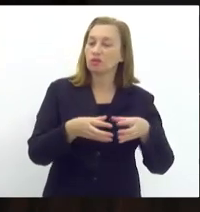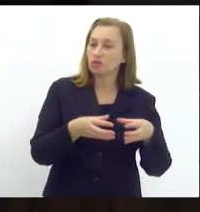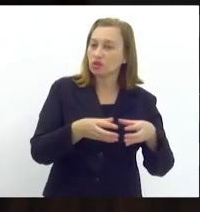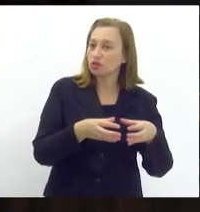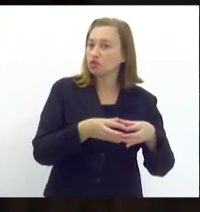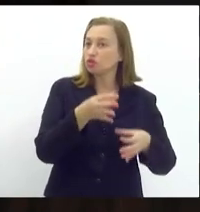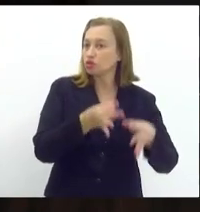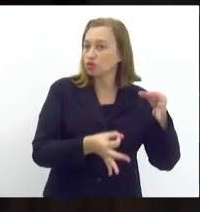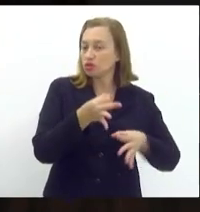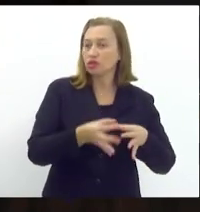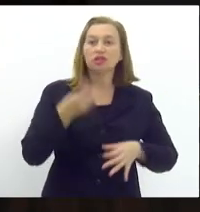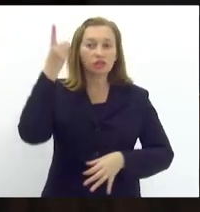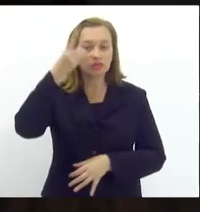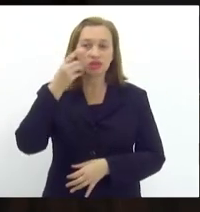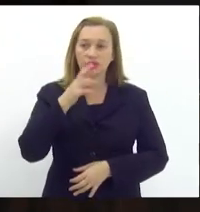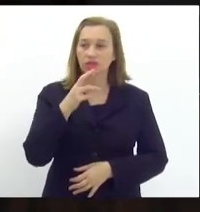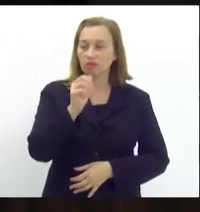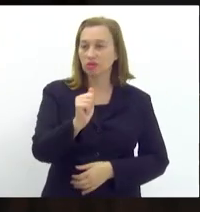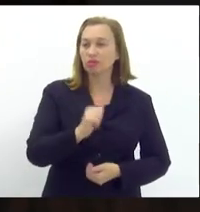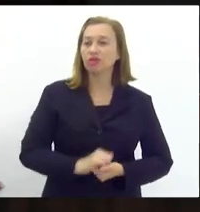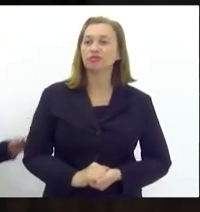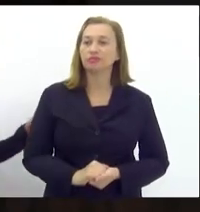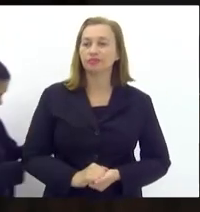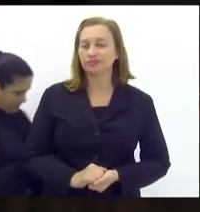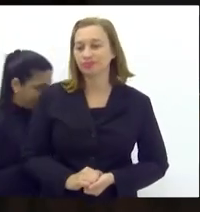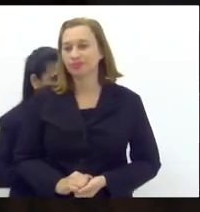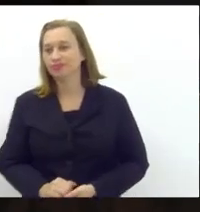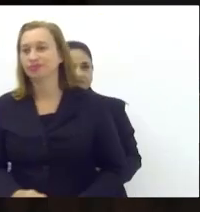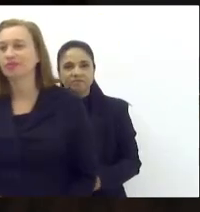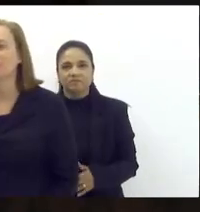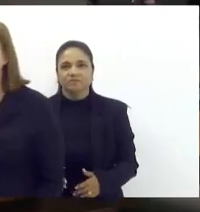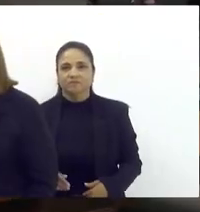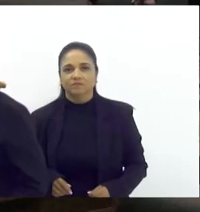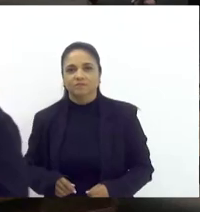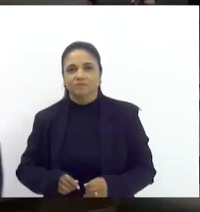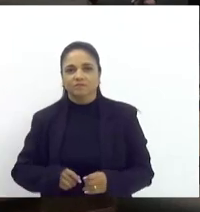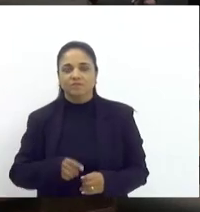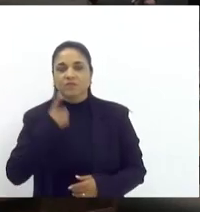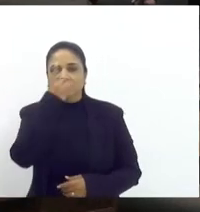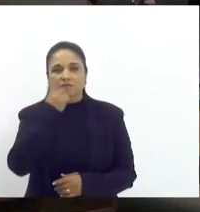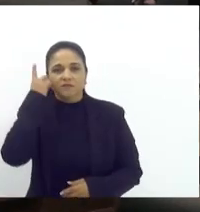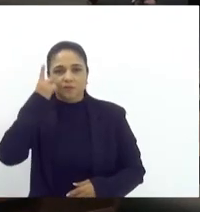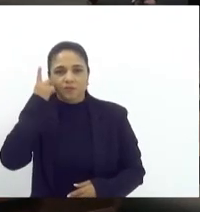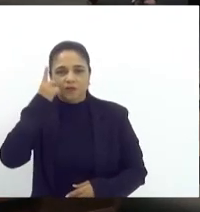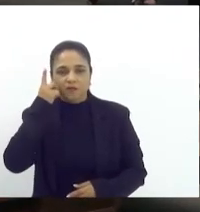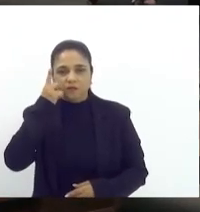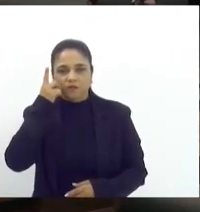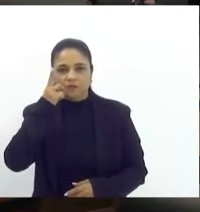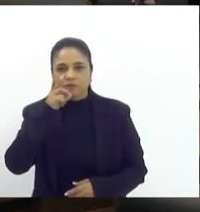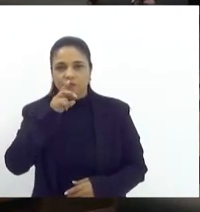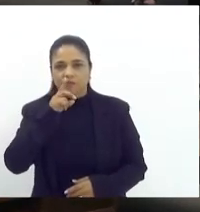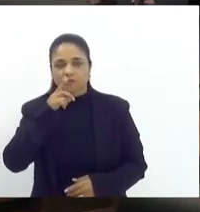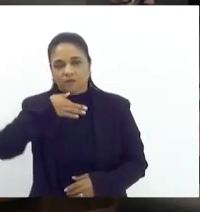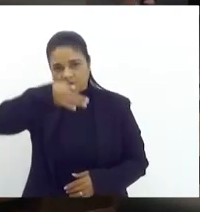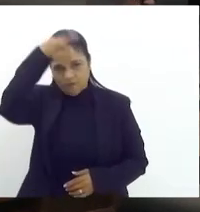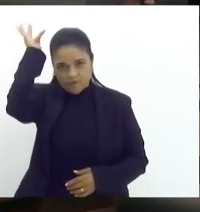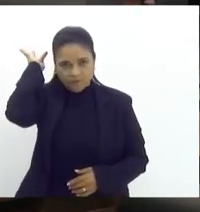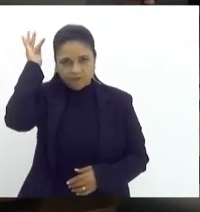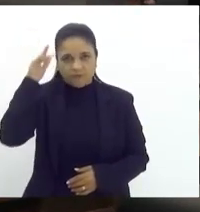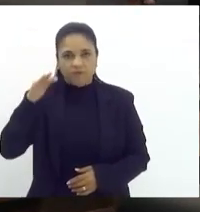parecer pela constituição Justiça Deputado Rodrigo Amorim deputado Fred